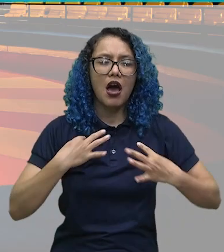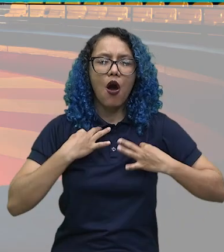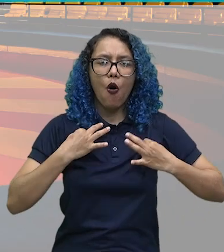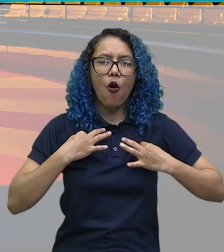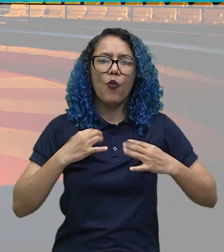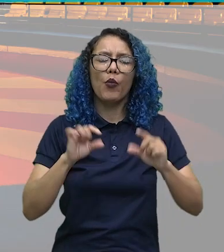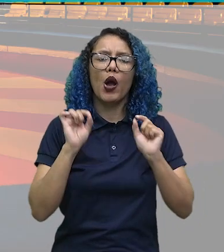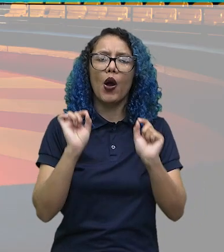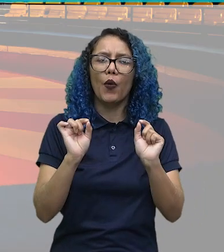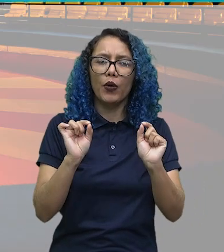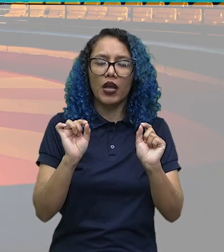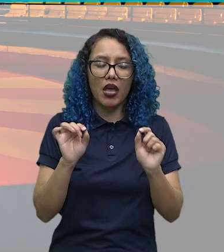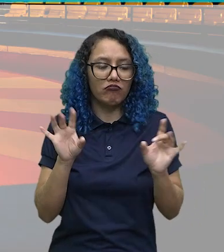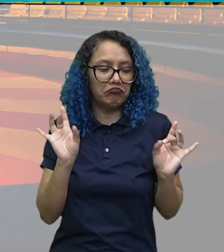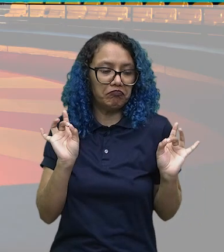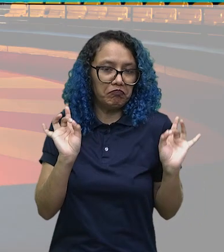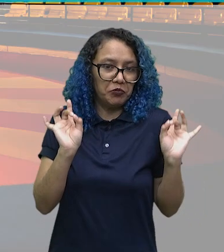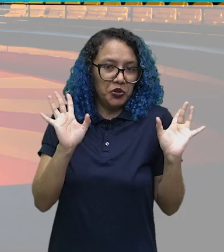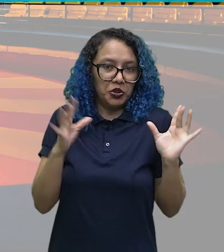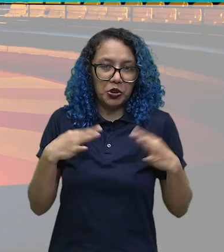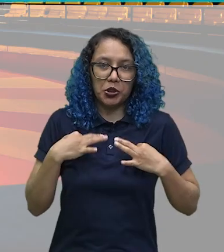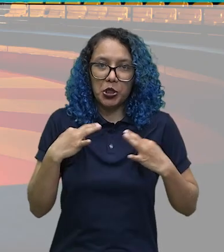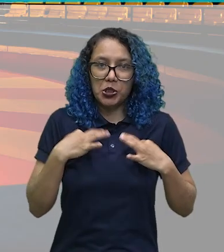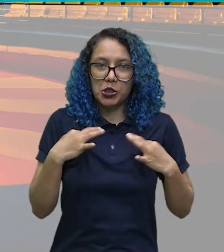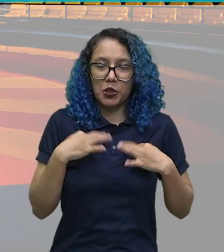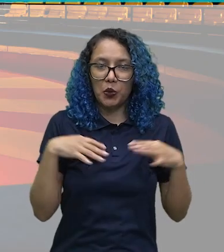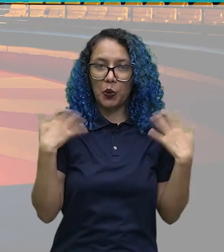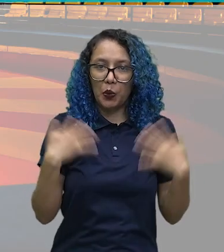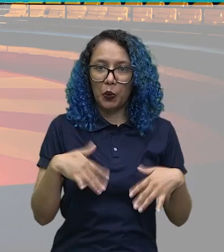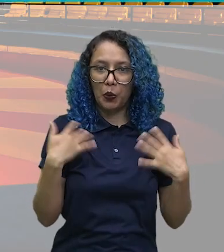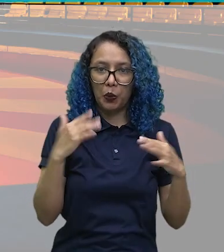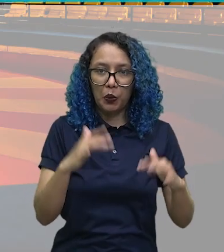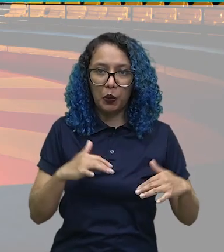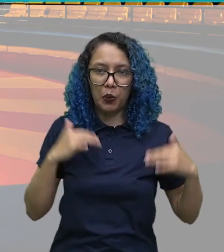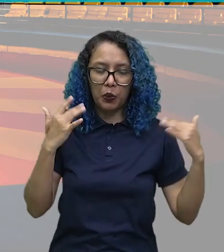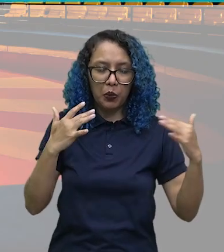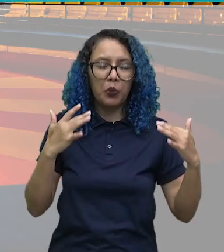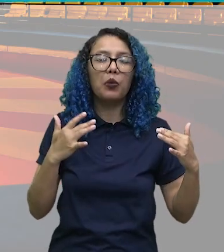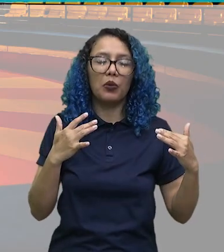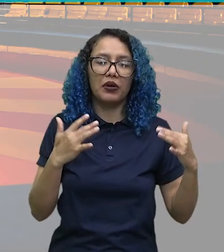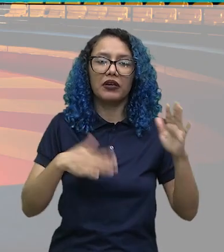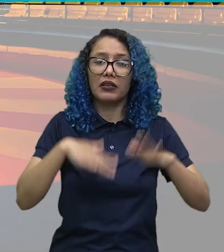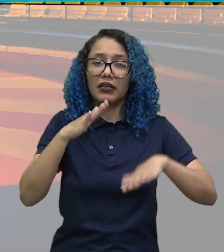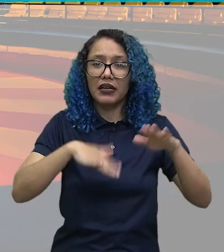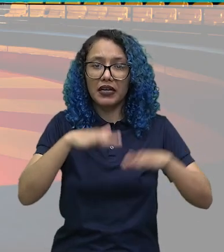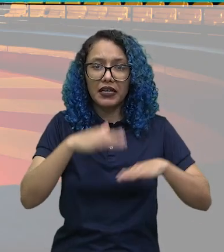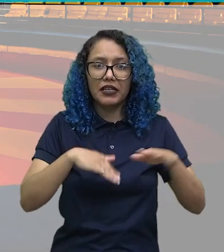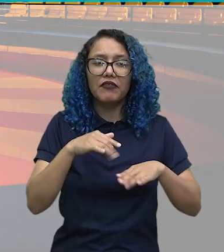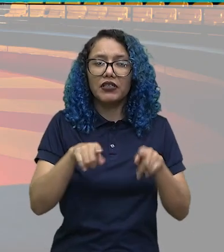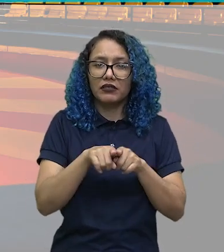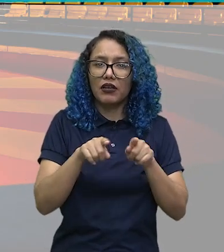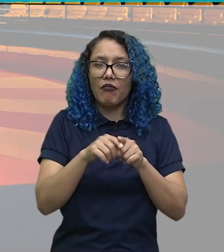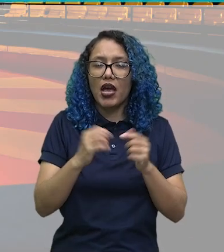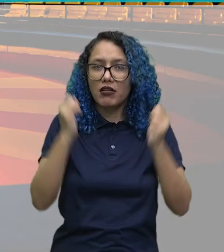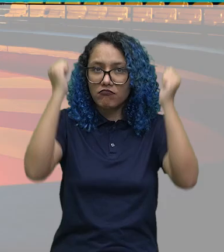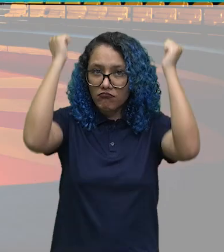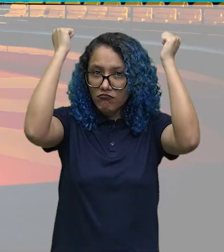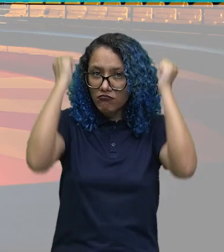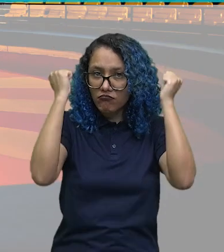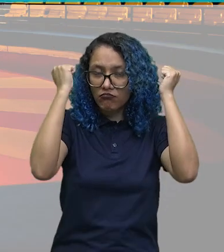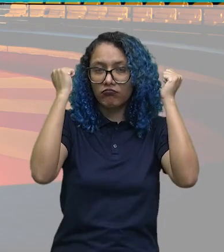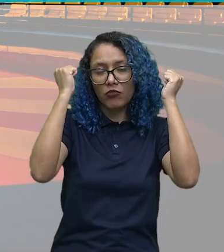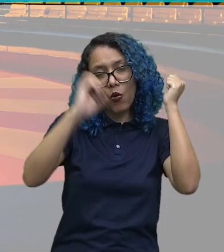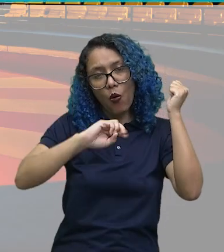figurino costuma ser pomposo, com tecidos nobres, bordados e muitas vezes